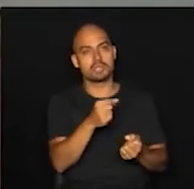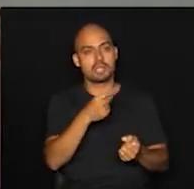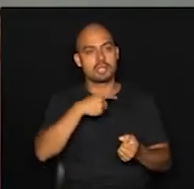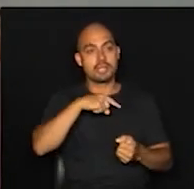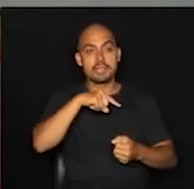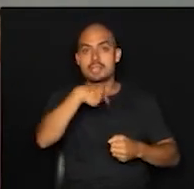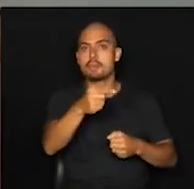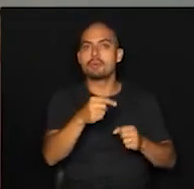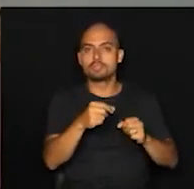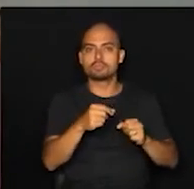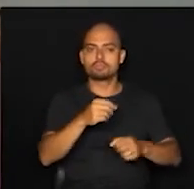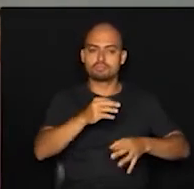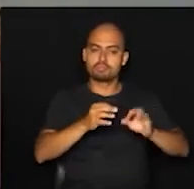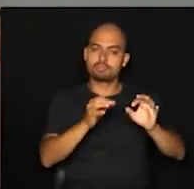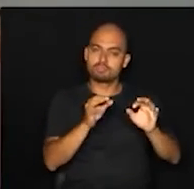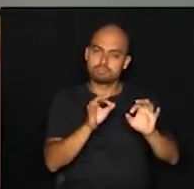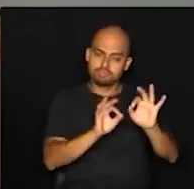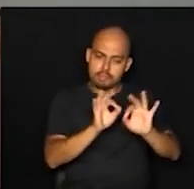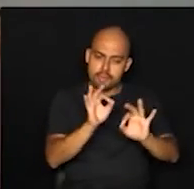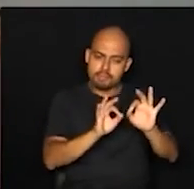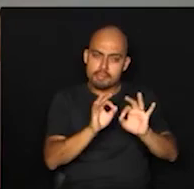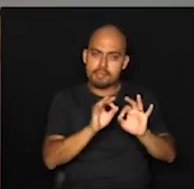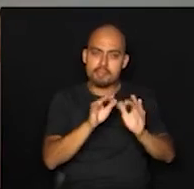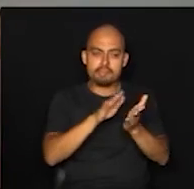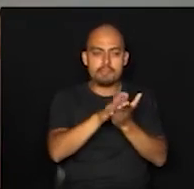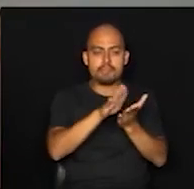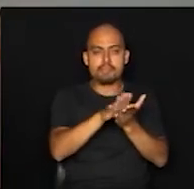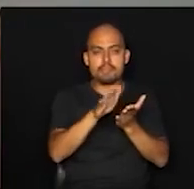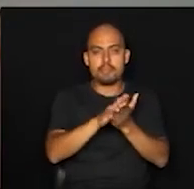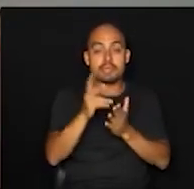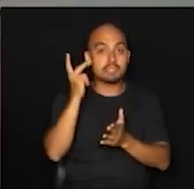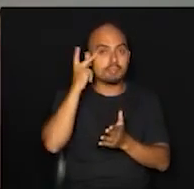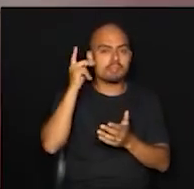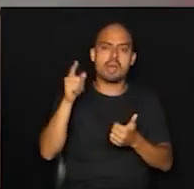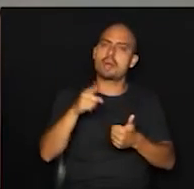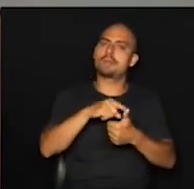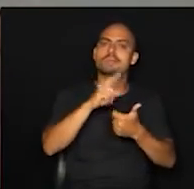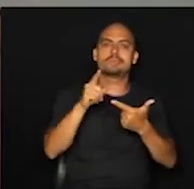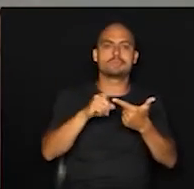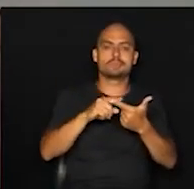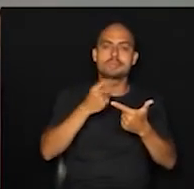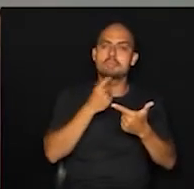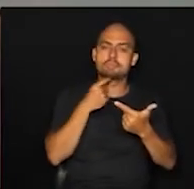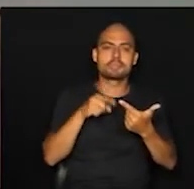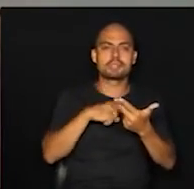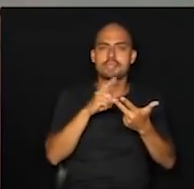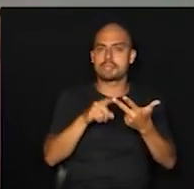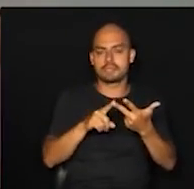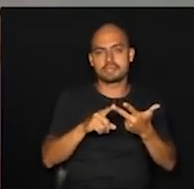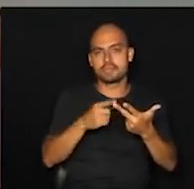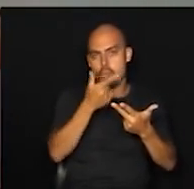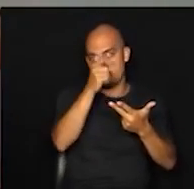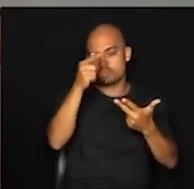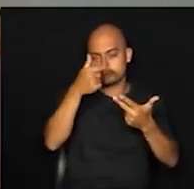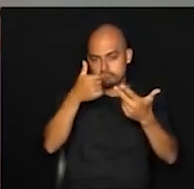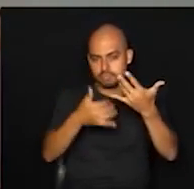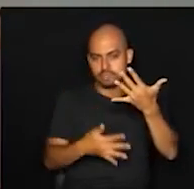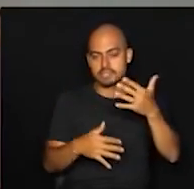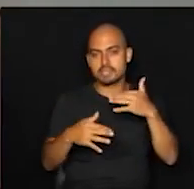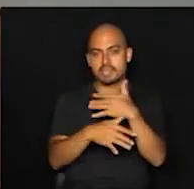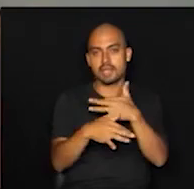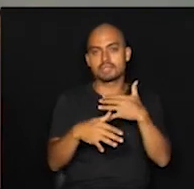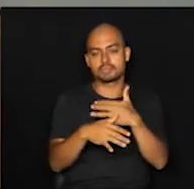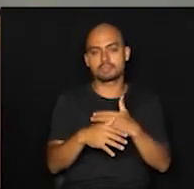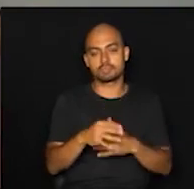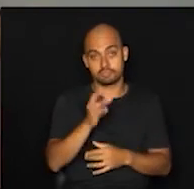um lançamento aí para o interior de São Paulo, tem Aparecida, Guaratinguetá, Campinas, Pindamonhangaba, né? Com certeza a